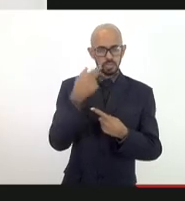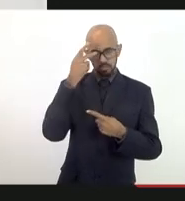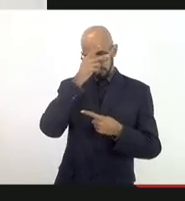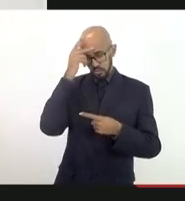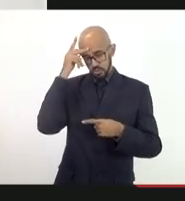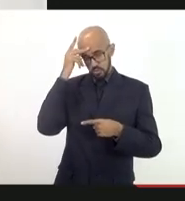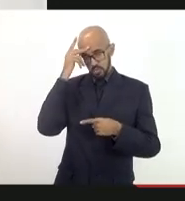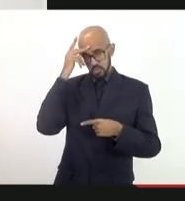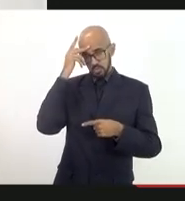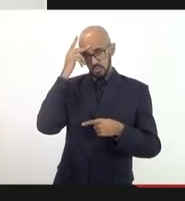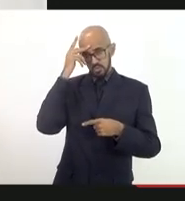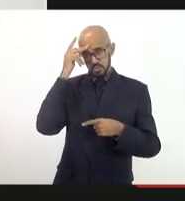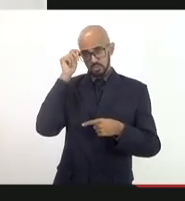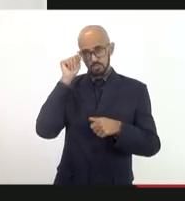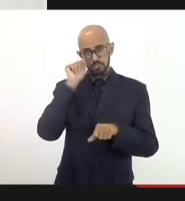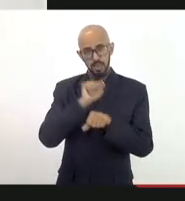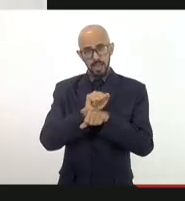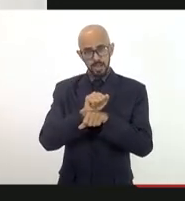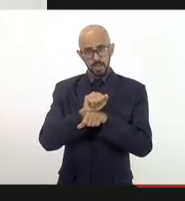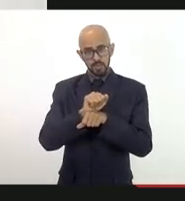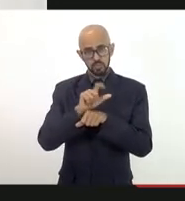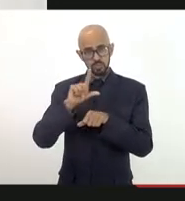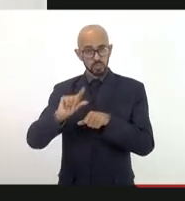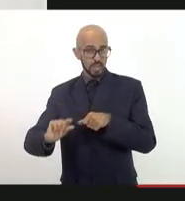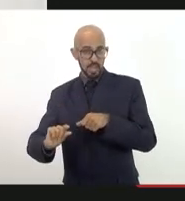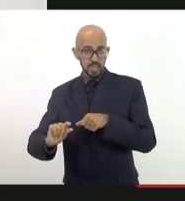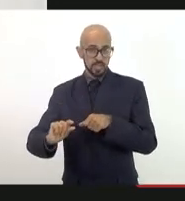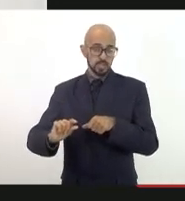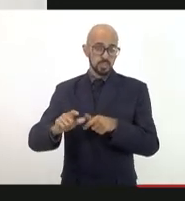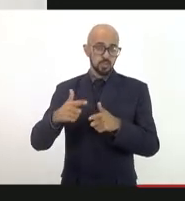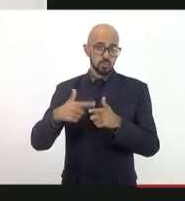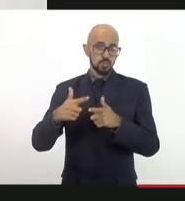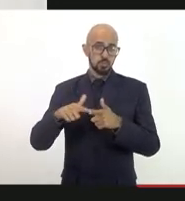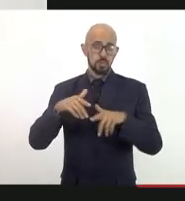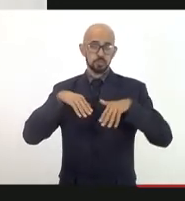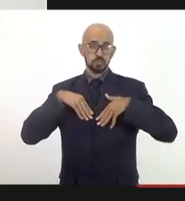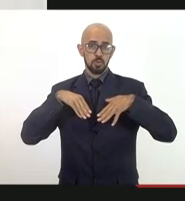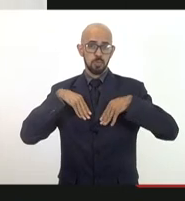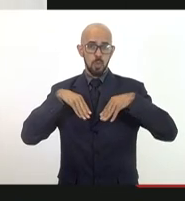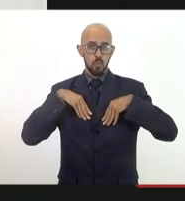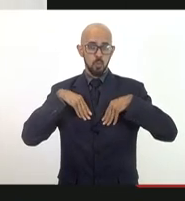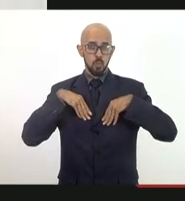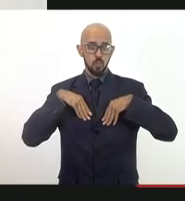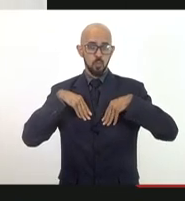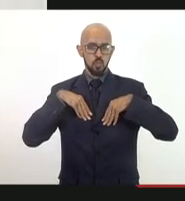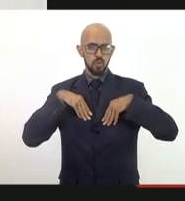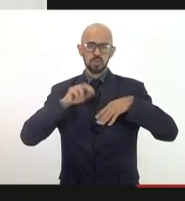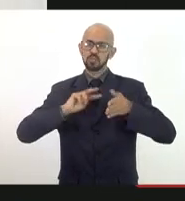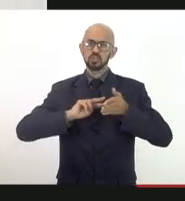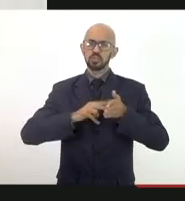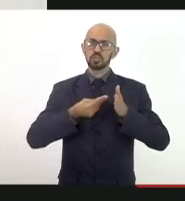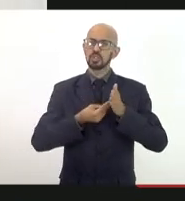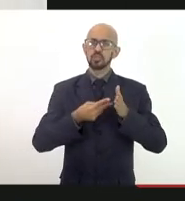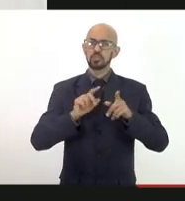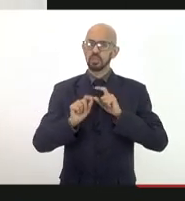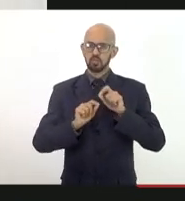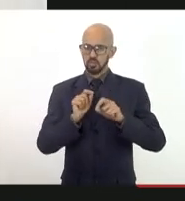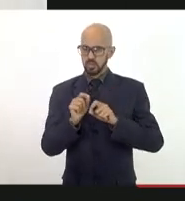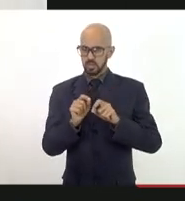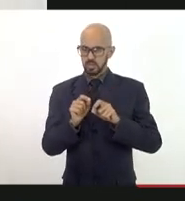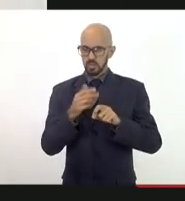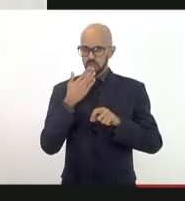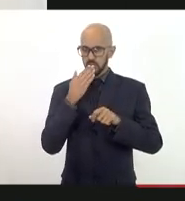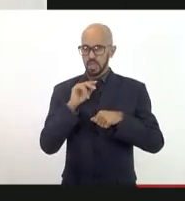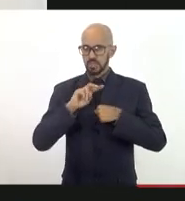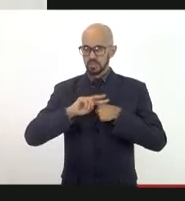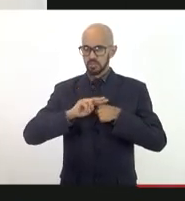grave pararam de cair. Então, acho que a pergunta que nós fazemos aqui é o que, que isso significa de fato e que implicações o fato